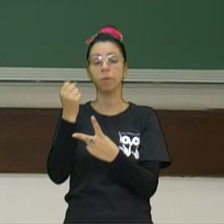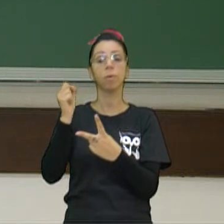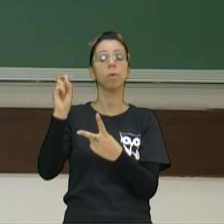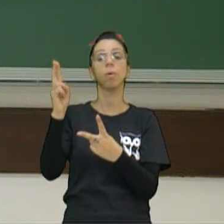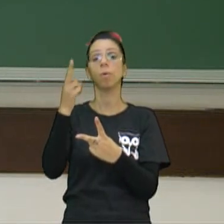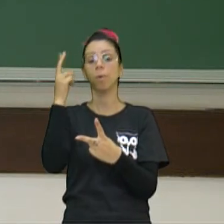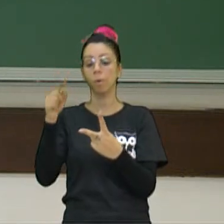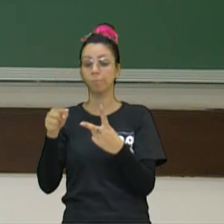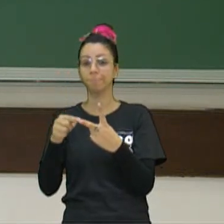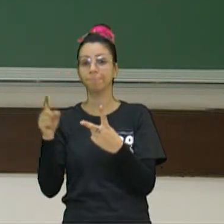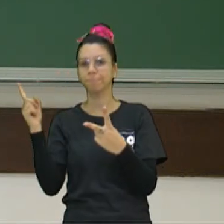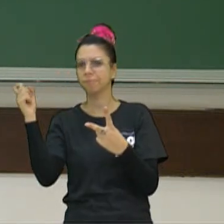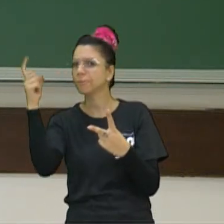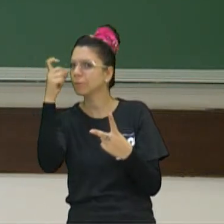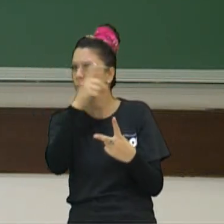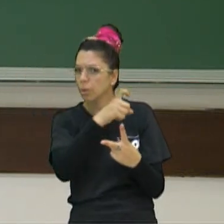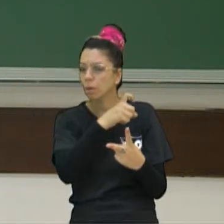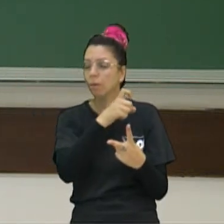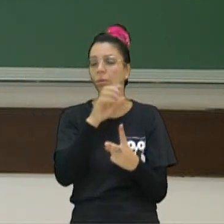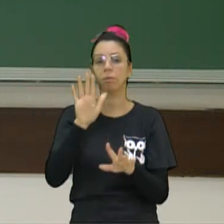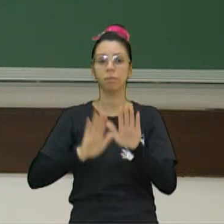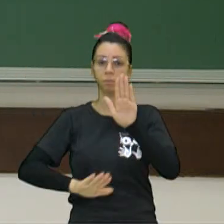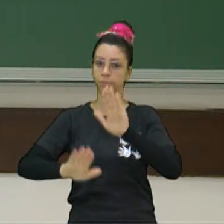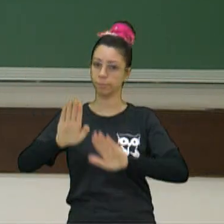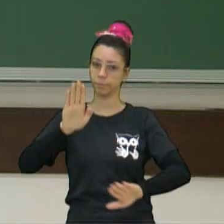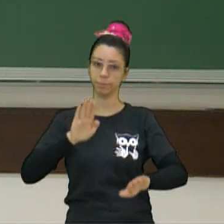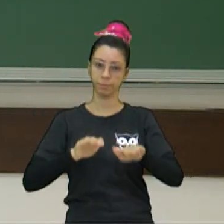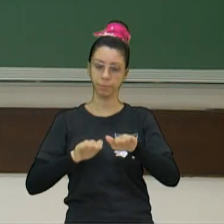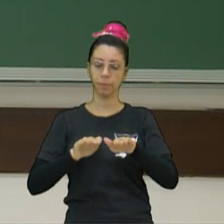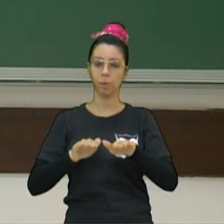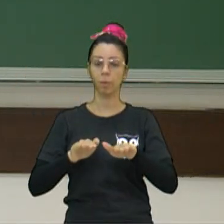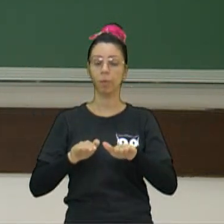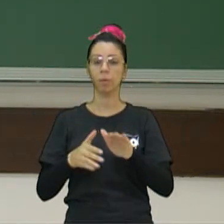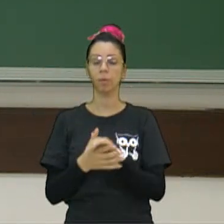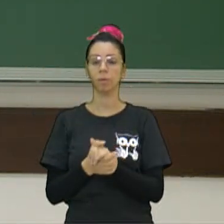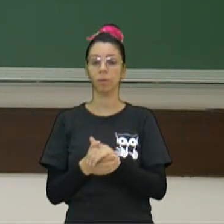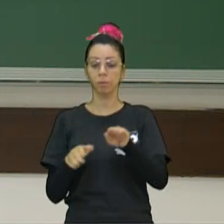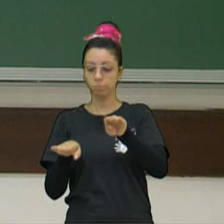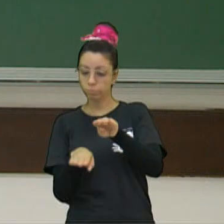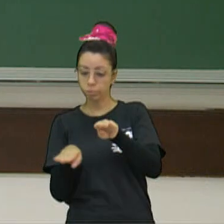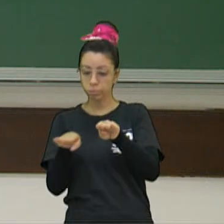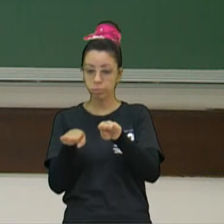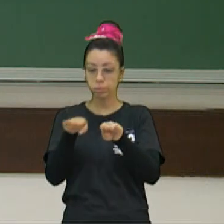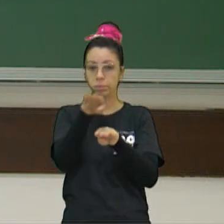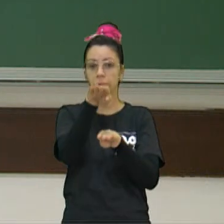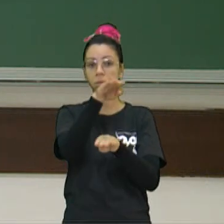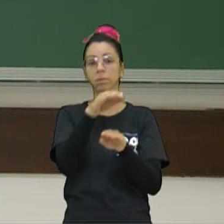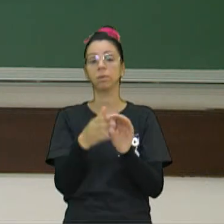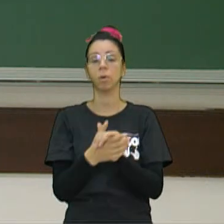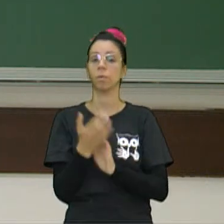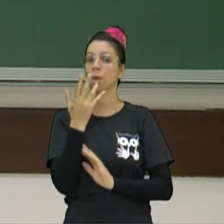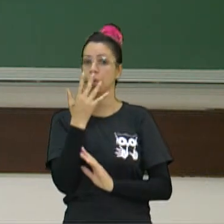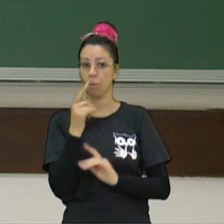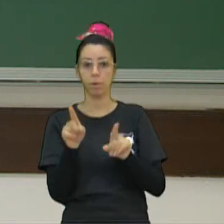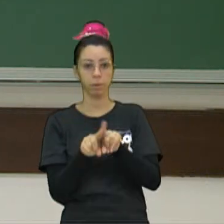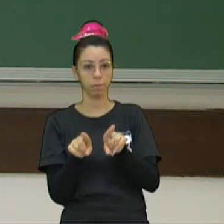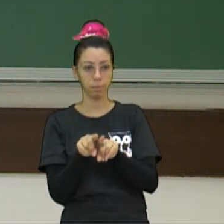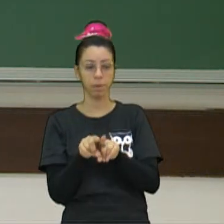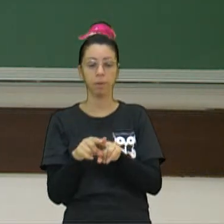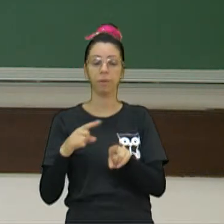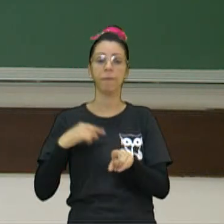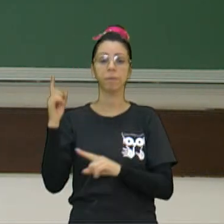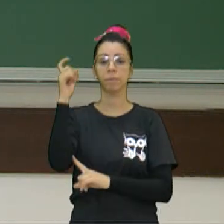pode dificultar também. Então, dependendo da colocação dos ângulos que são colocadas essas molas, né? Dependendo da cor também, então vai